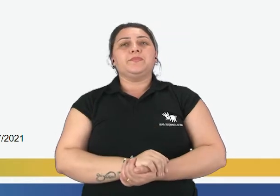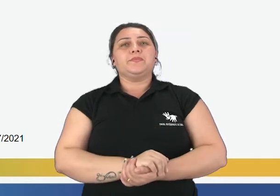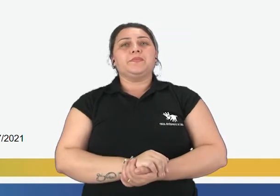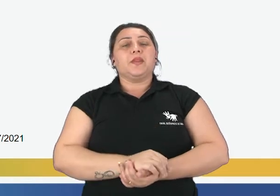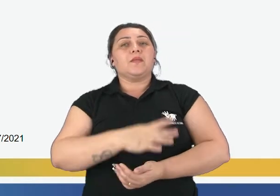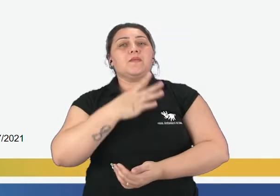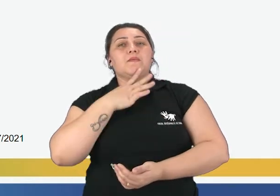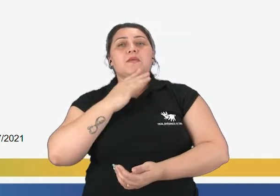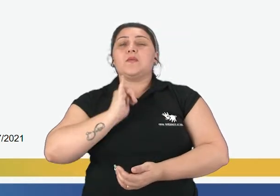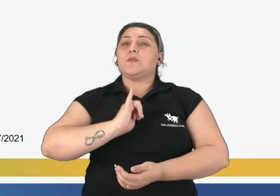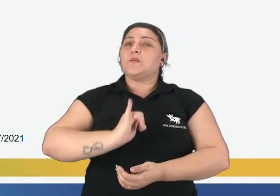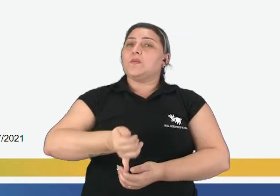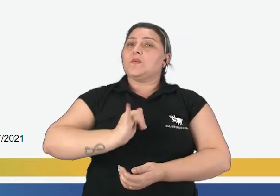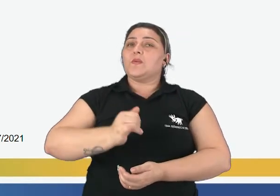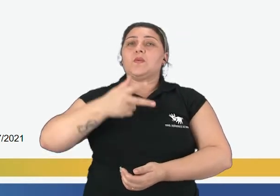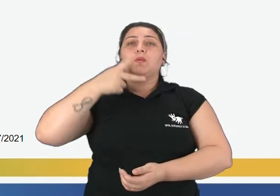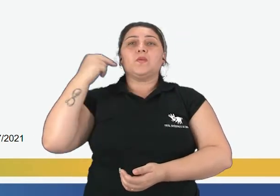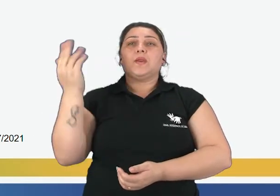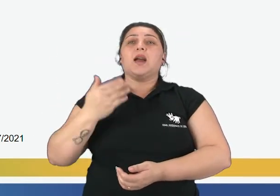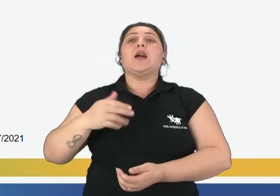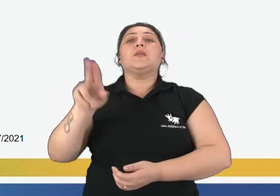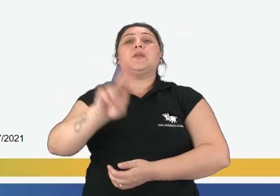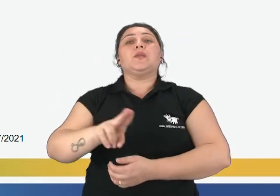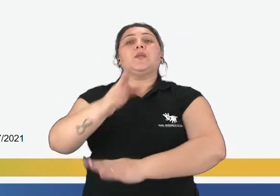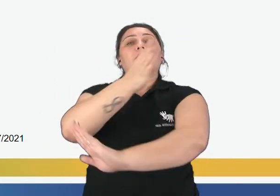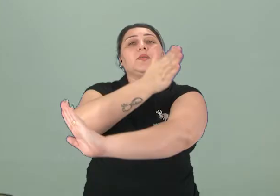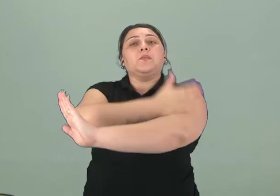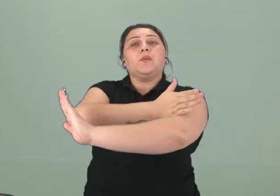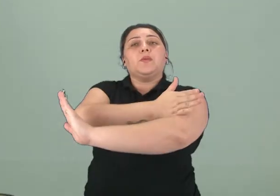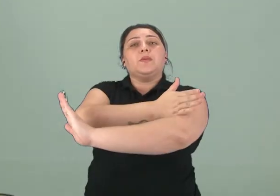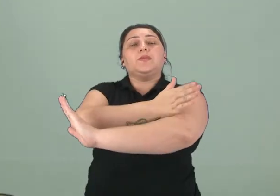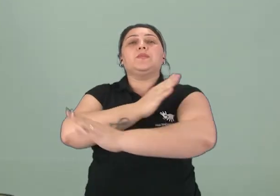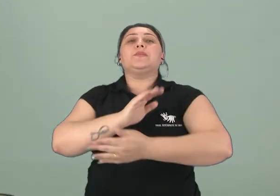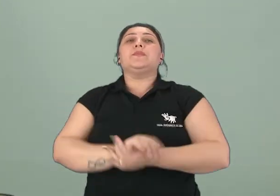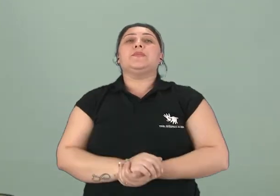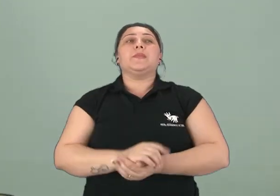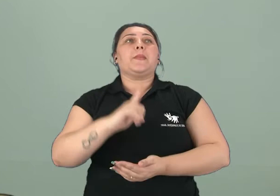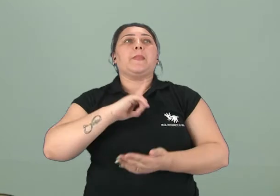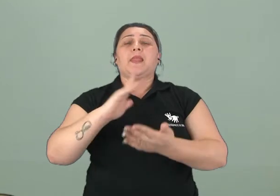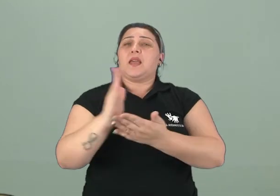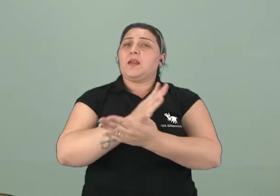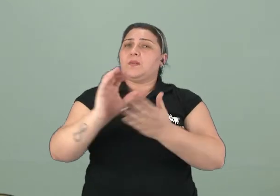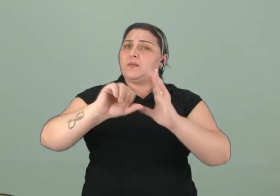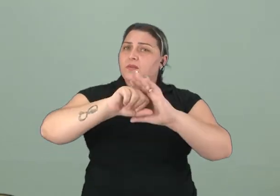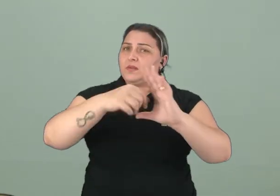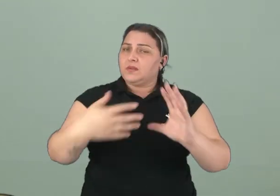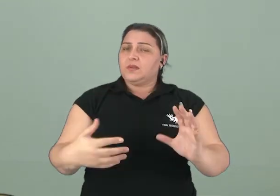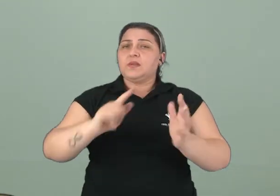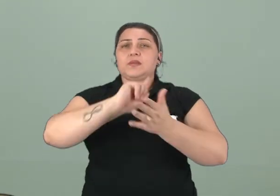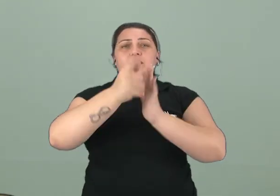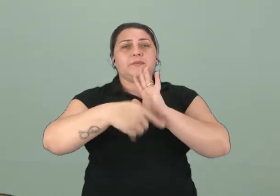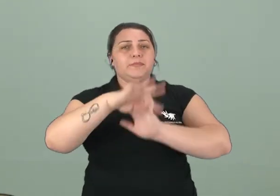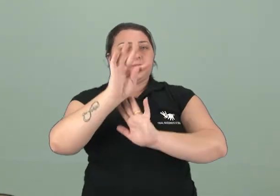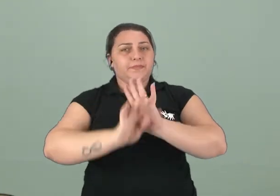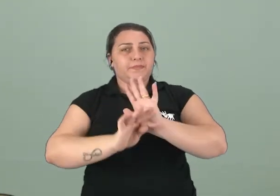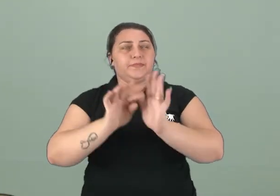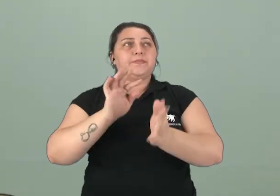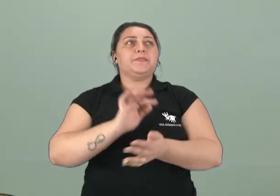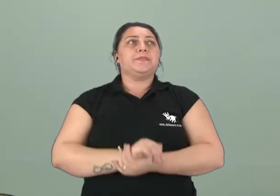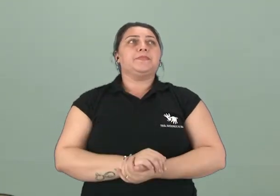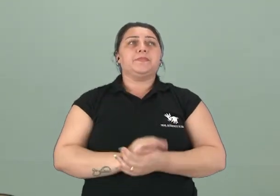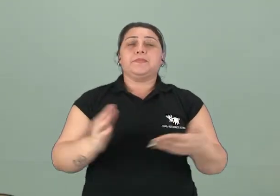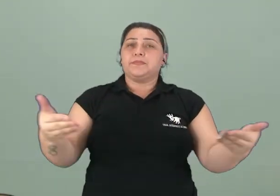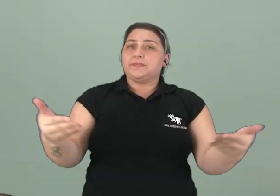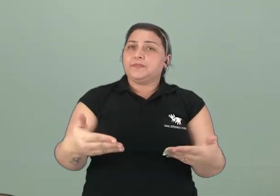aí a gente conheceu o conto do Gato de Botas Esse é um conto que tem algumas características se gênero textual que nós estamos trabalhando